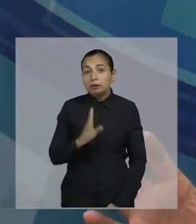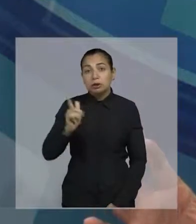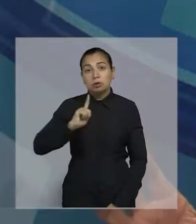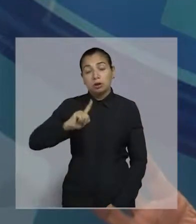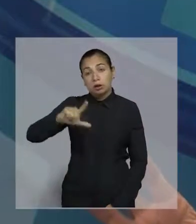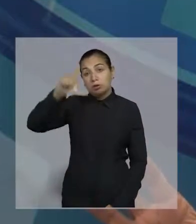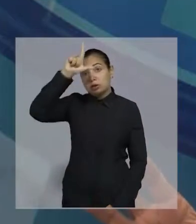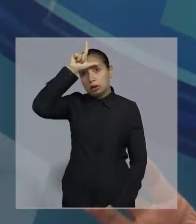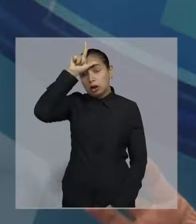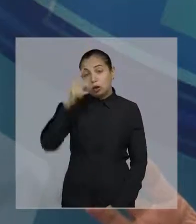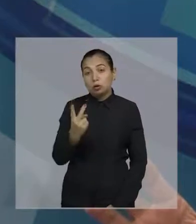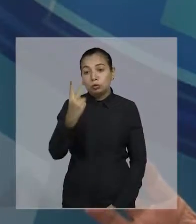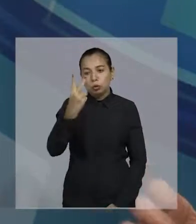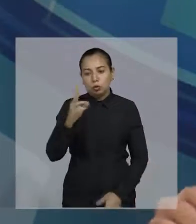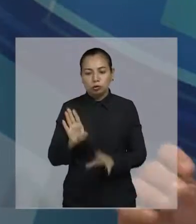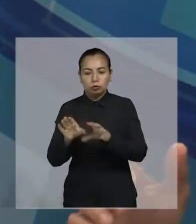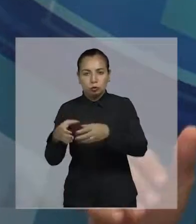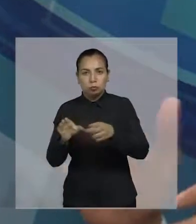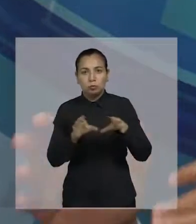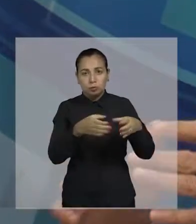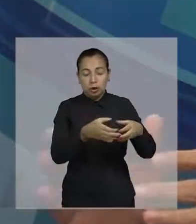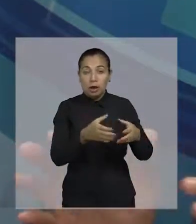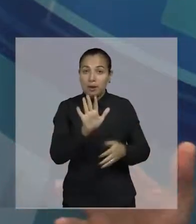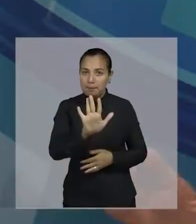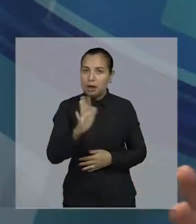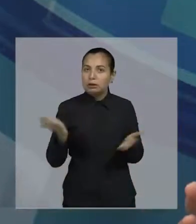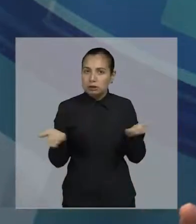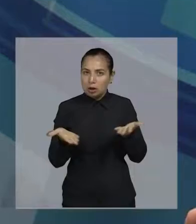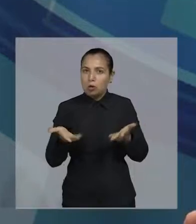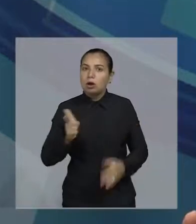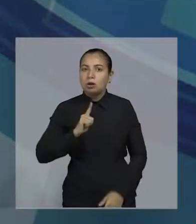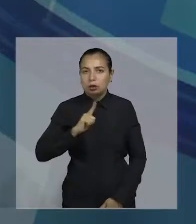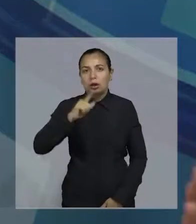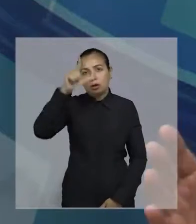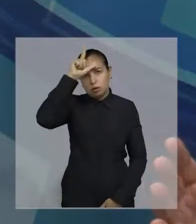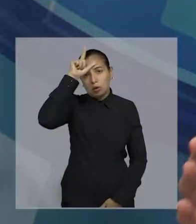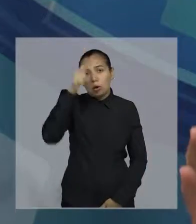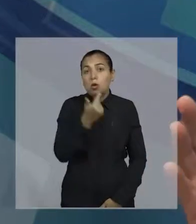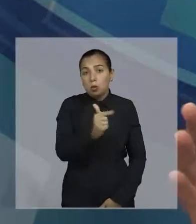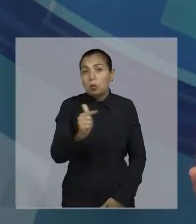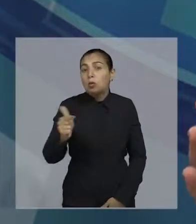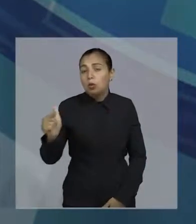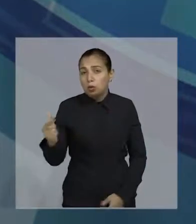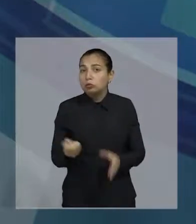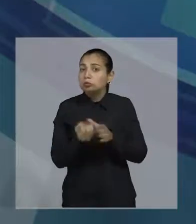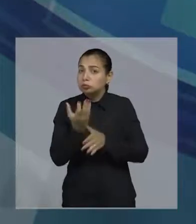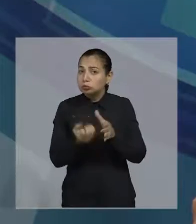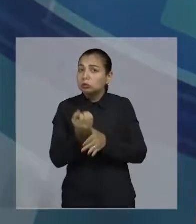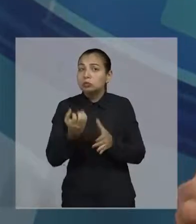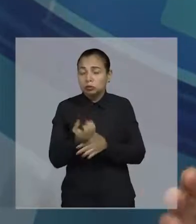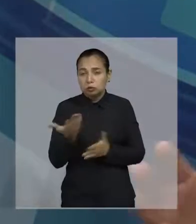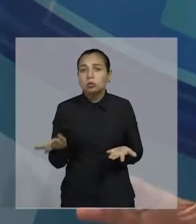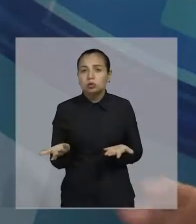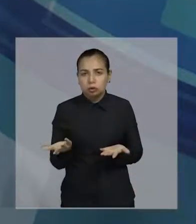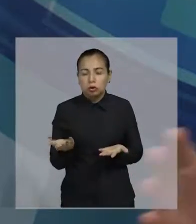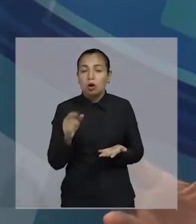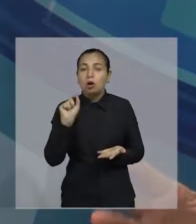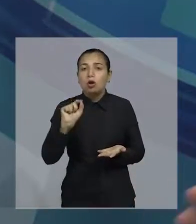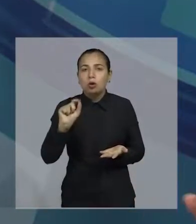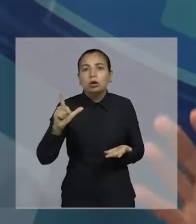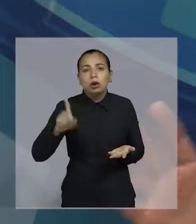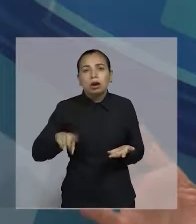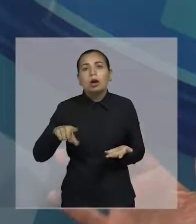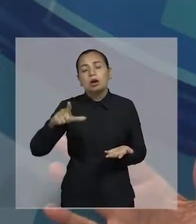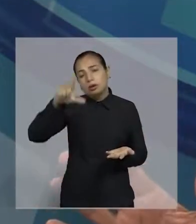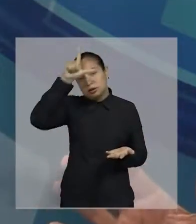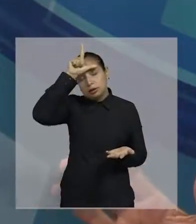nos dois polos. Parece-me que estão surgindo lideranças emergentes, embora também a consistência dessas novas